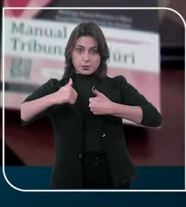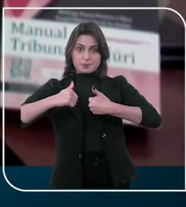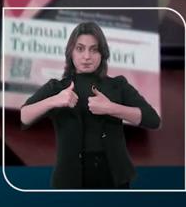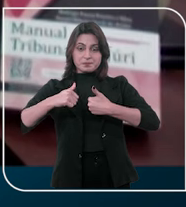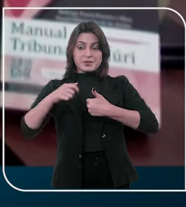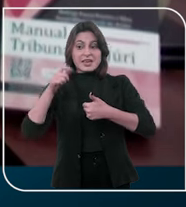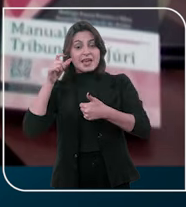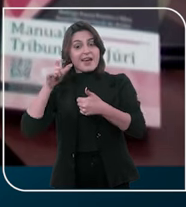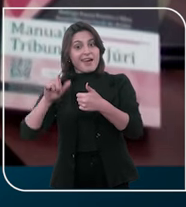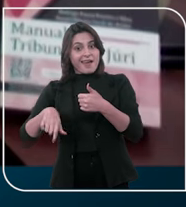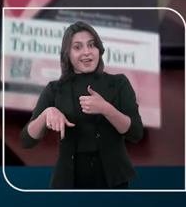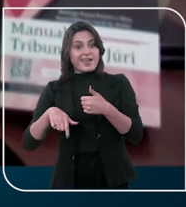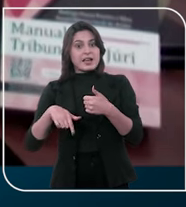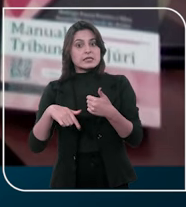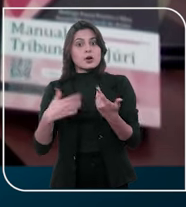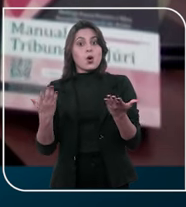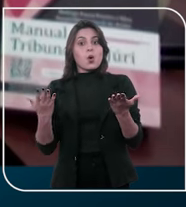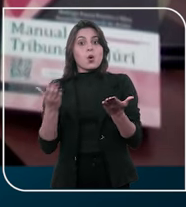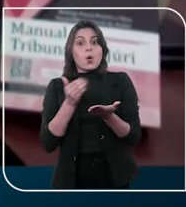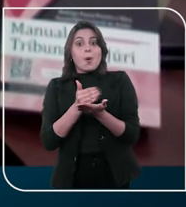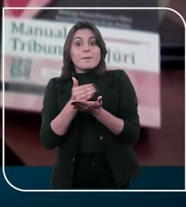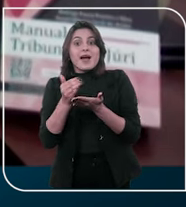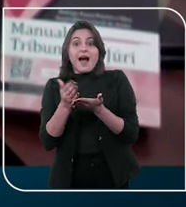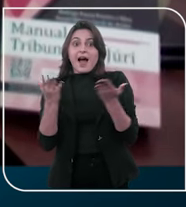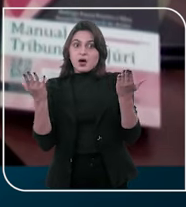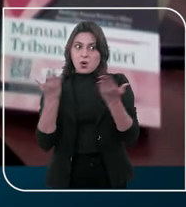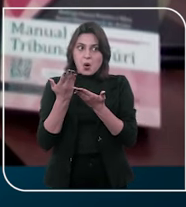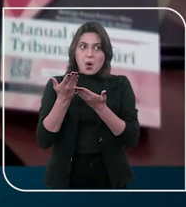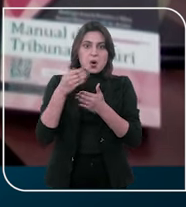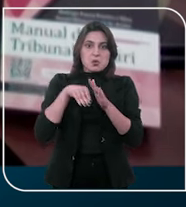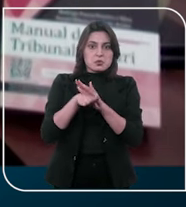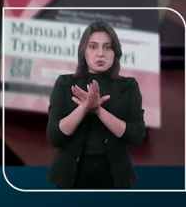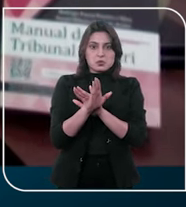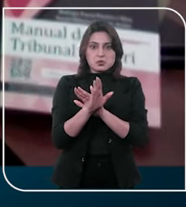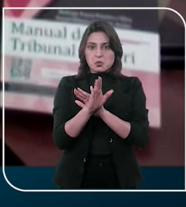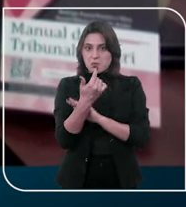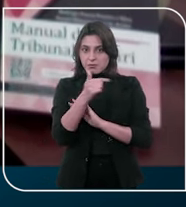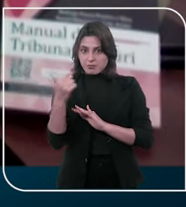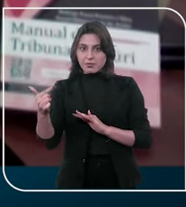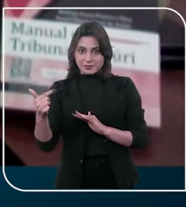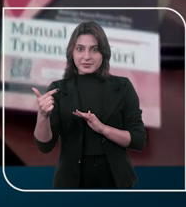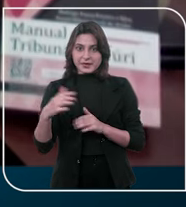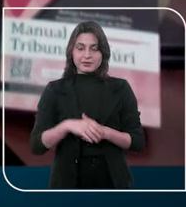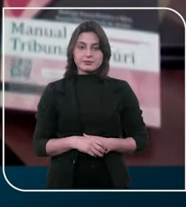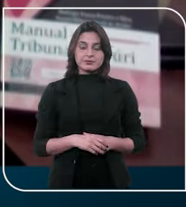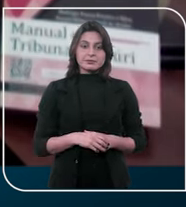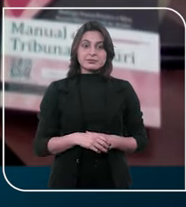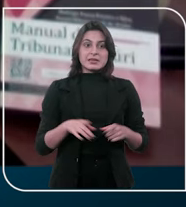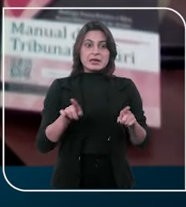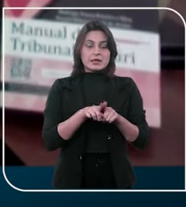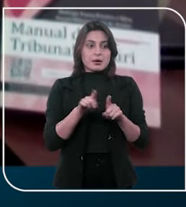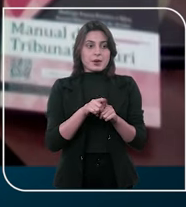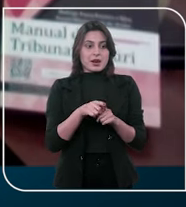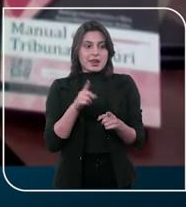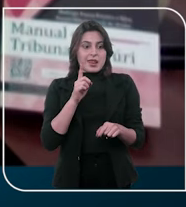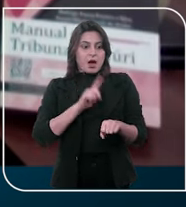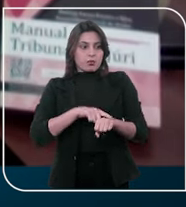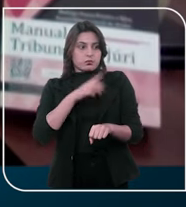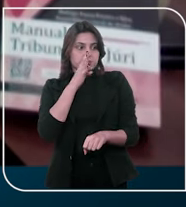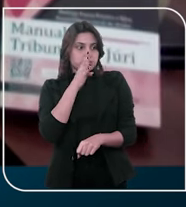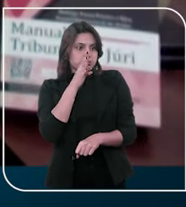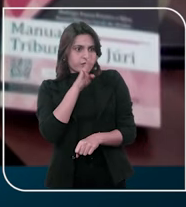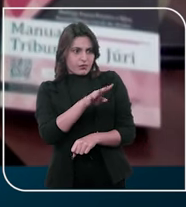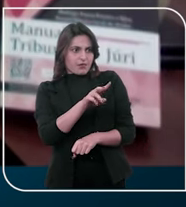que não estão acostumadas e que são pessoas que vão ter um impacto em relação ao próprio uniforme,